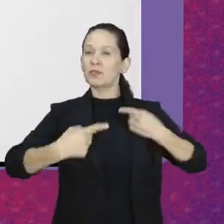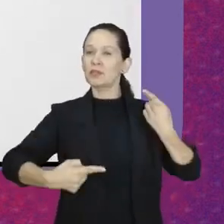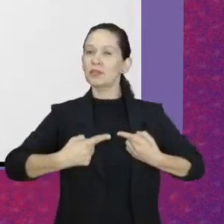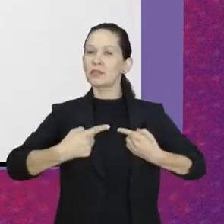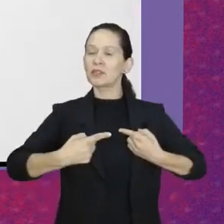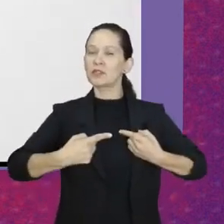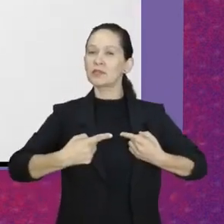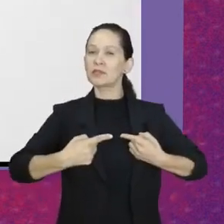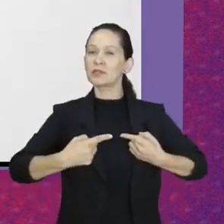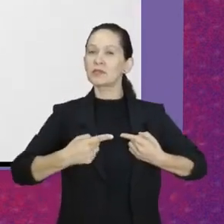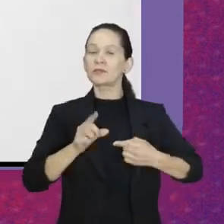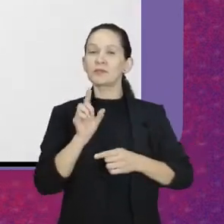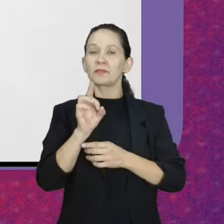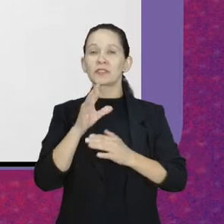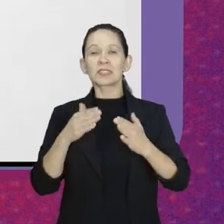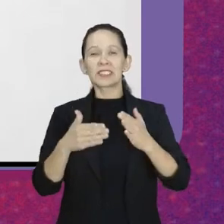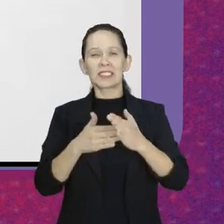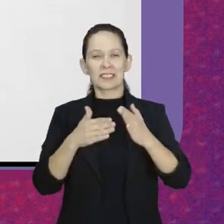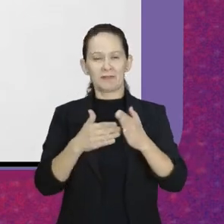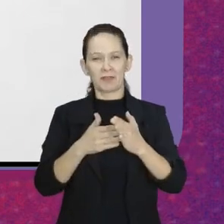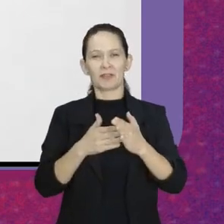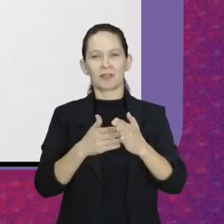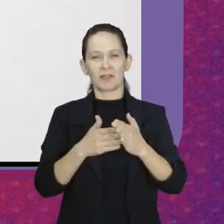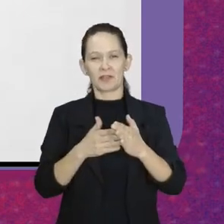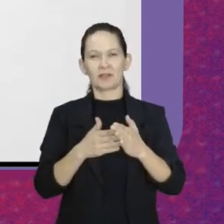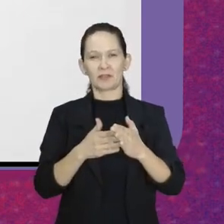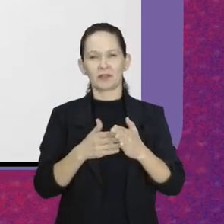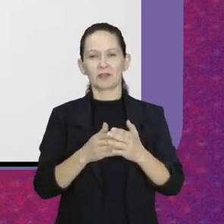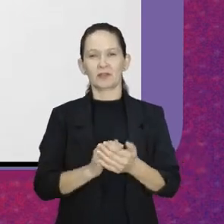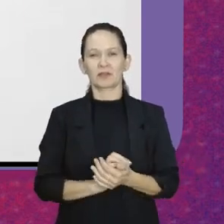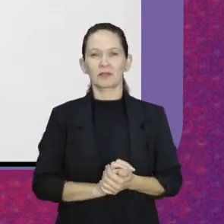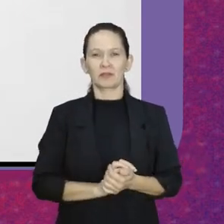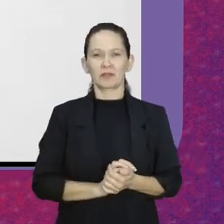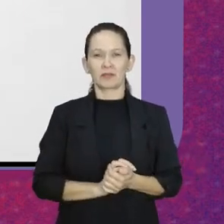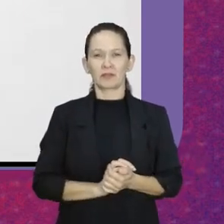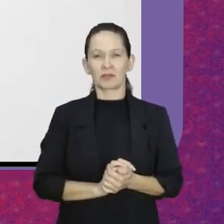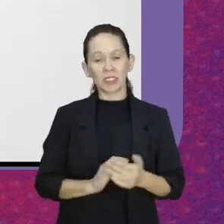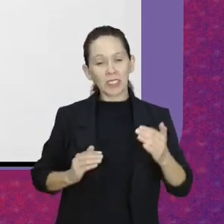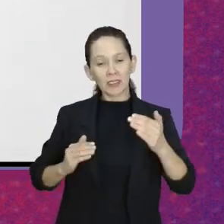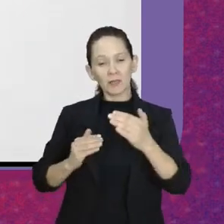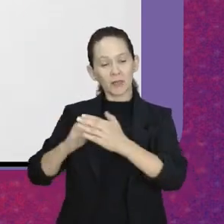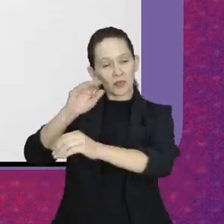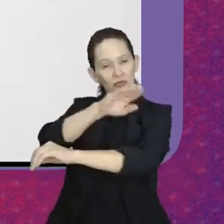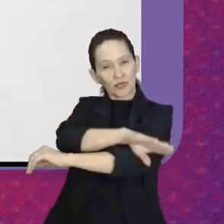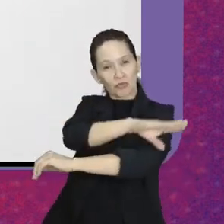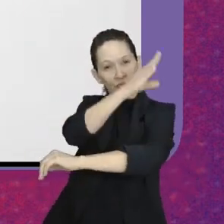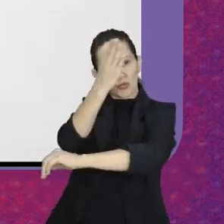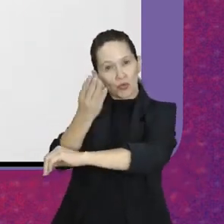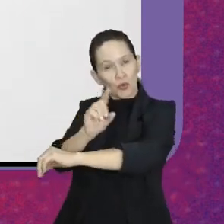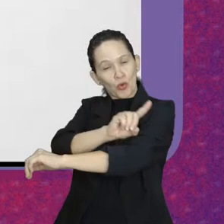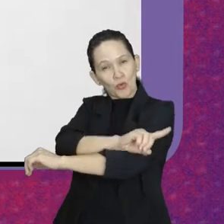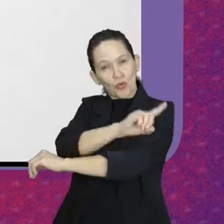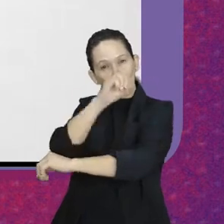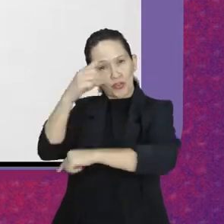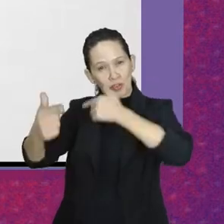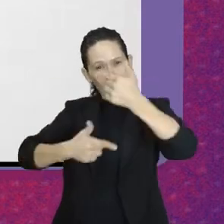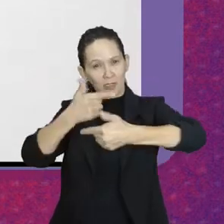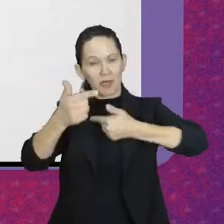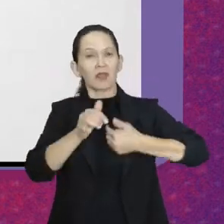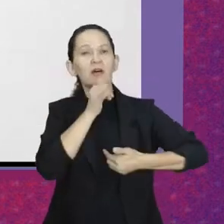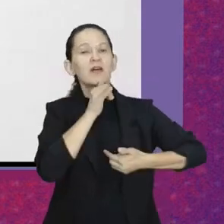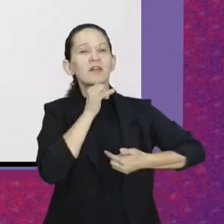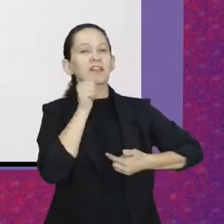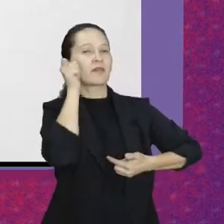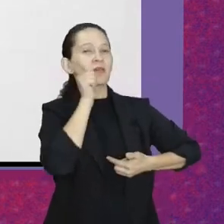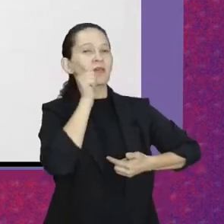que facilite durante a jornada, né, durante o dia, que as mulheres não